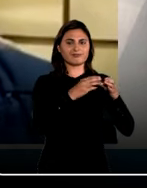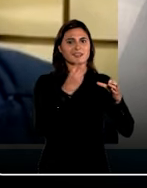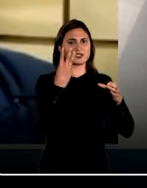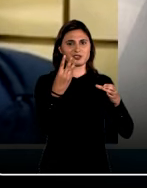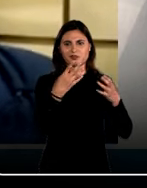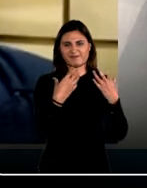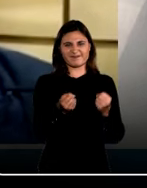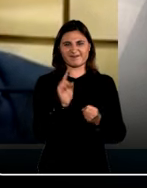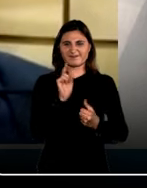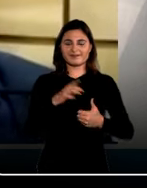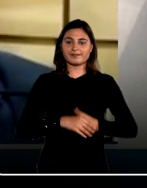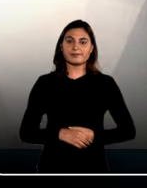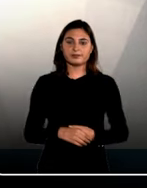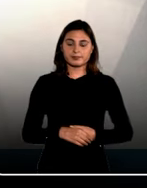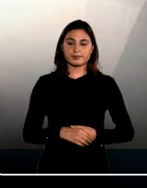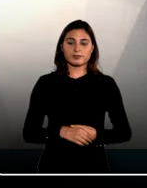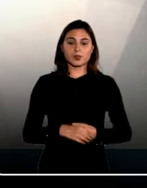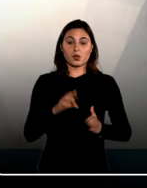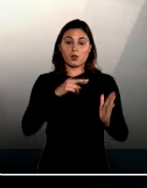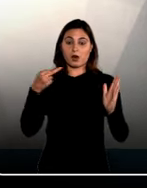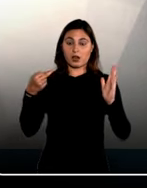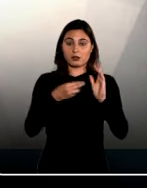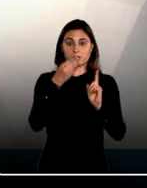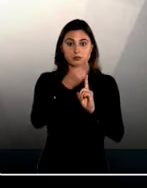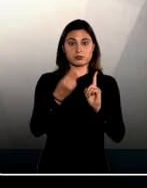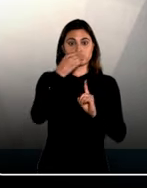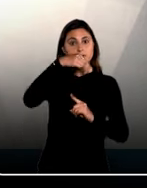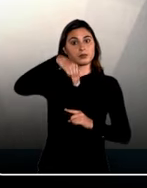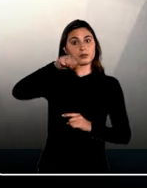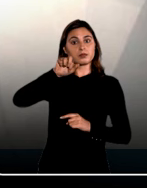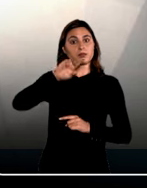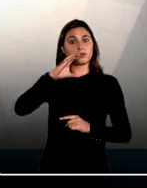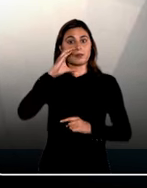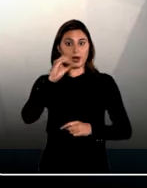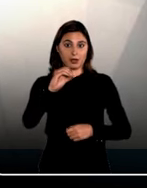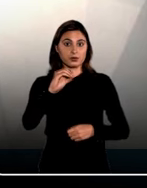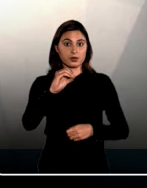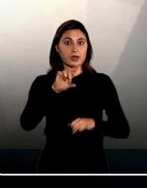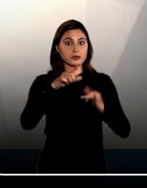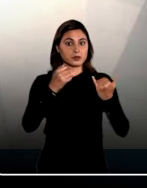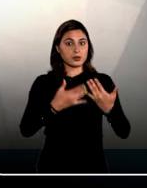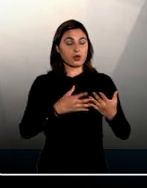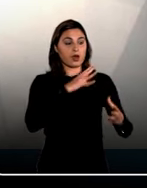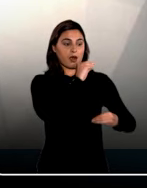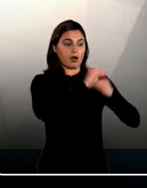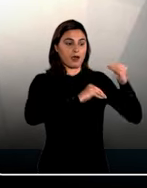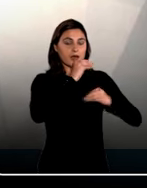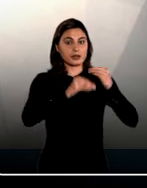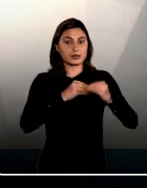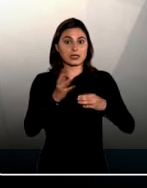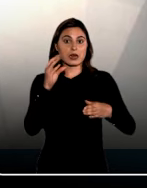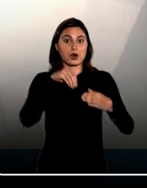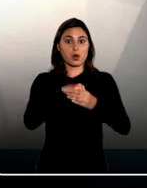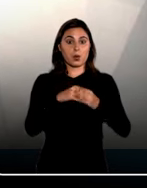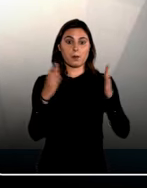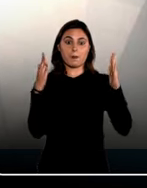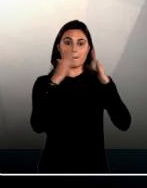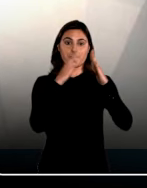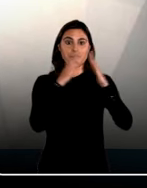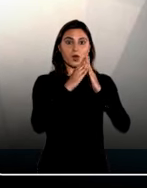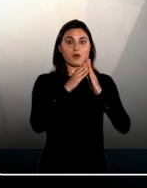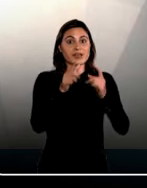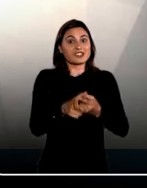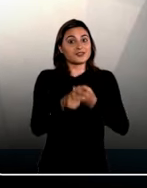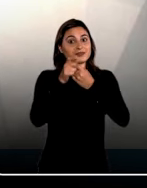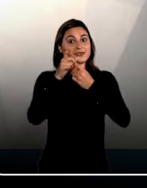terceira turma do STJ segundo o relator ministro marco Aurélio Belize quando a herança inclui imóvel com dívidas